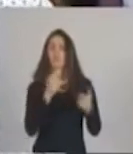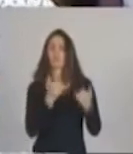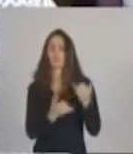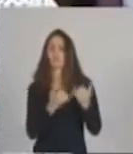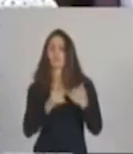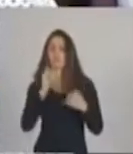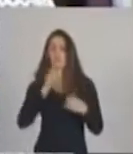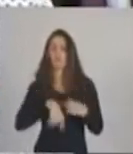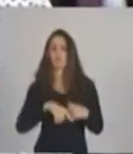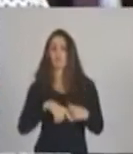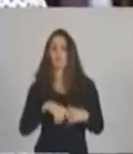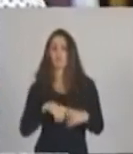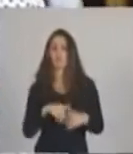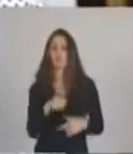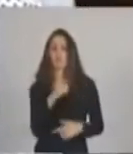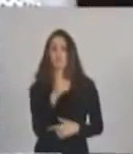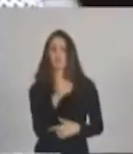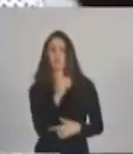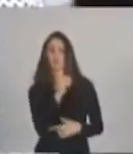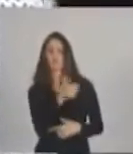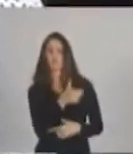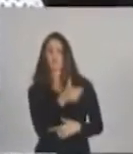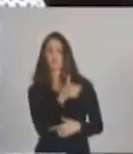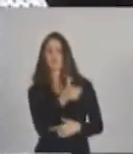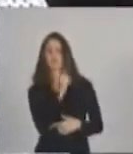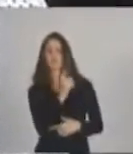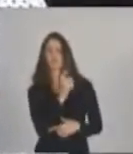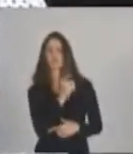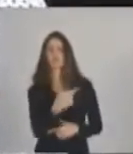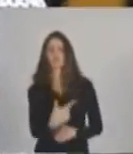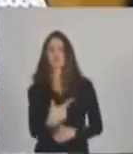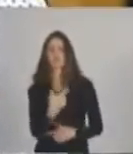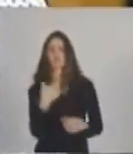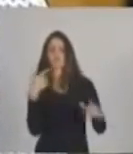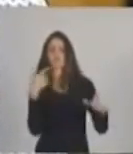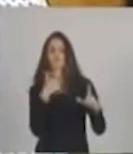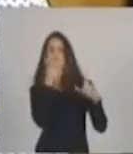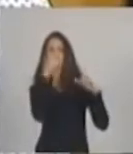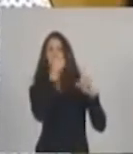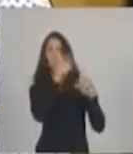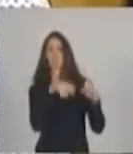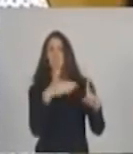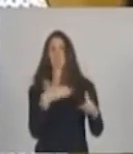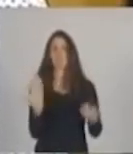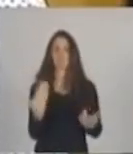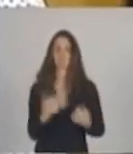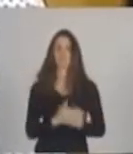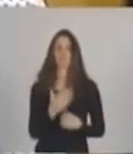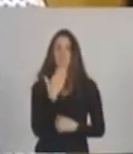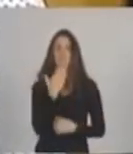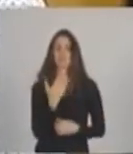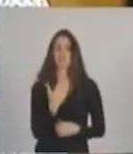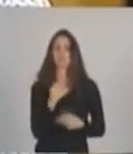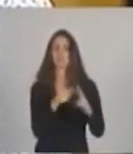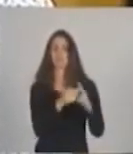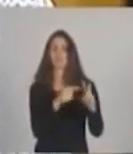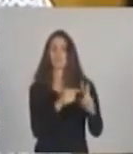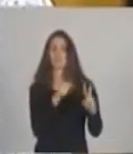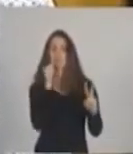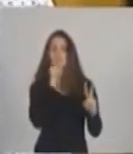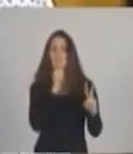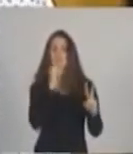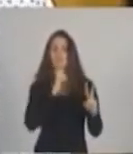que foi alvejada por arma de fogo. Então, fica aqui o nosso pedido de um minuto de silêncio para mais duas mulheres